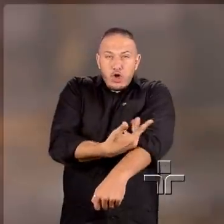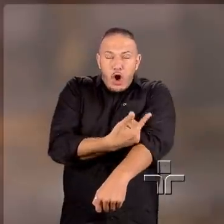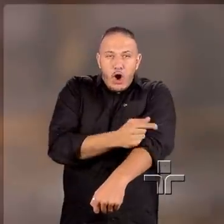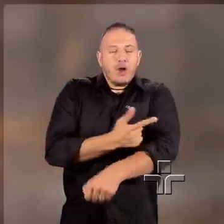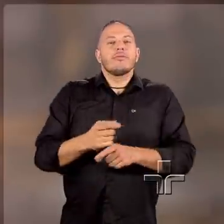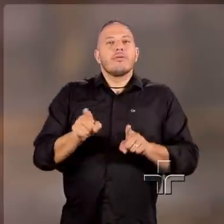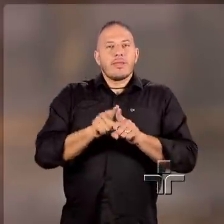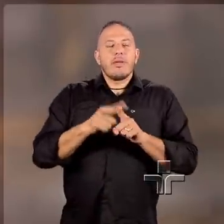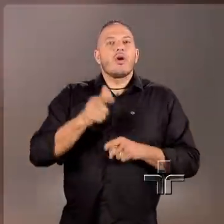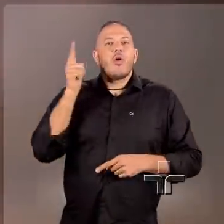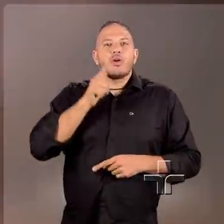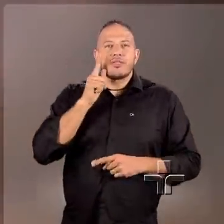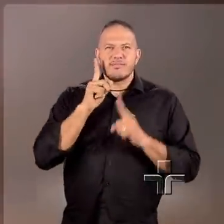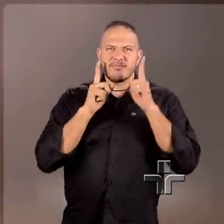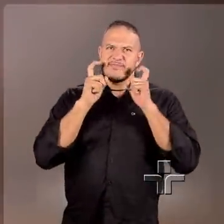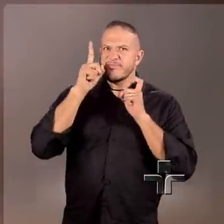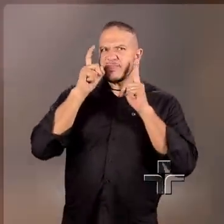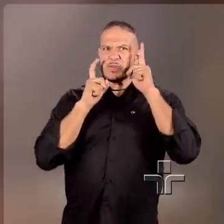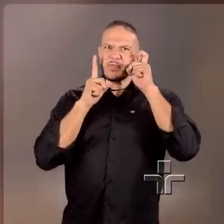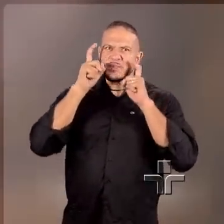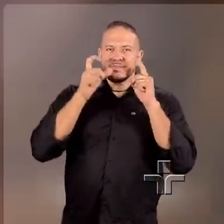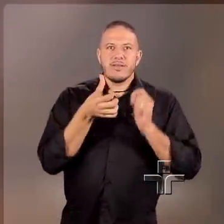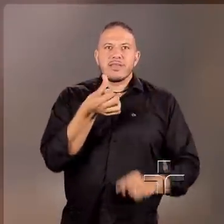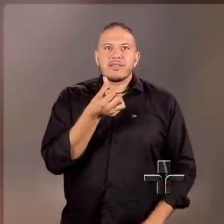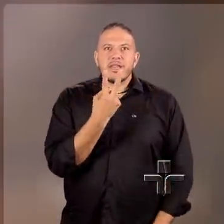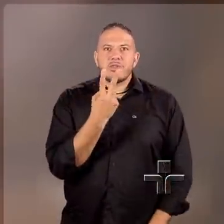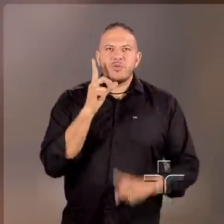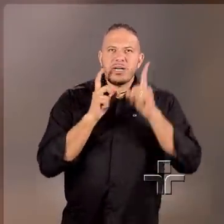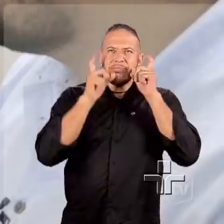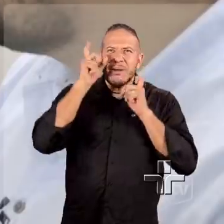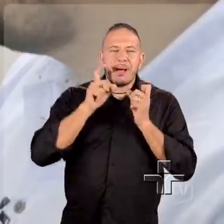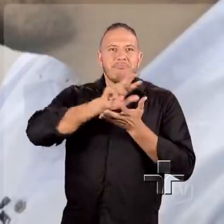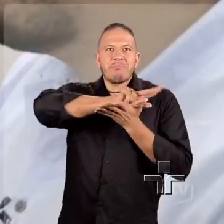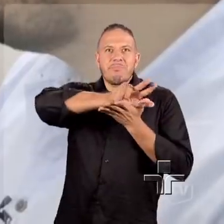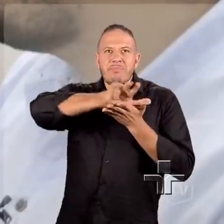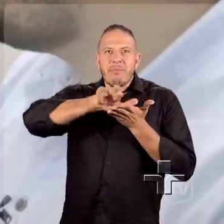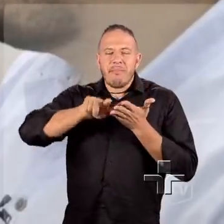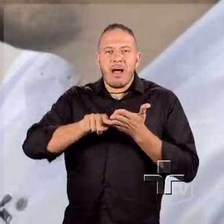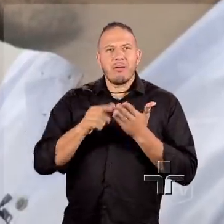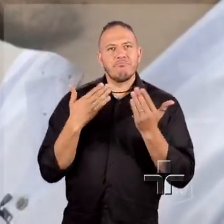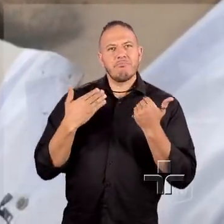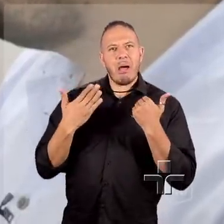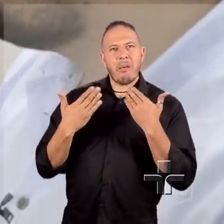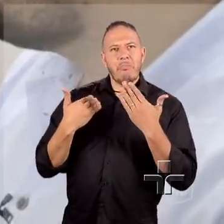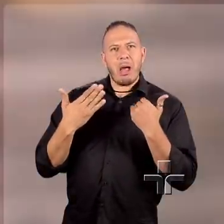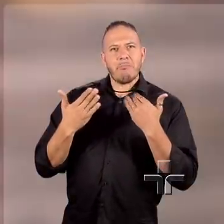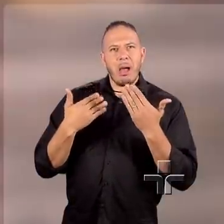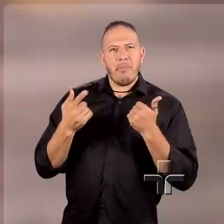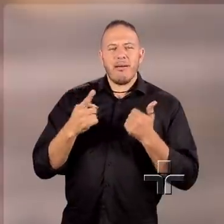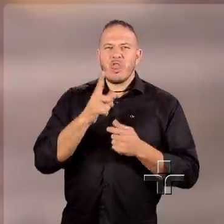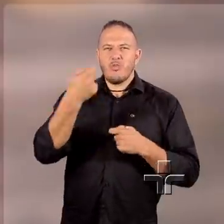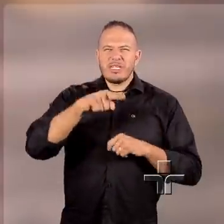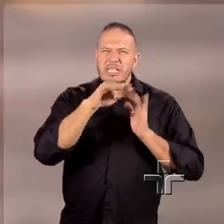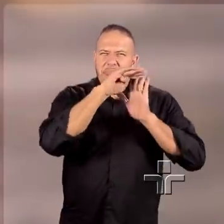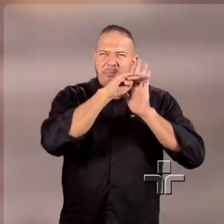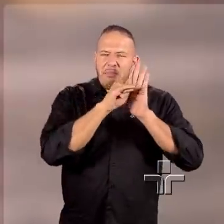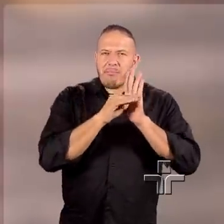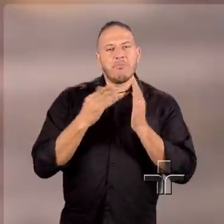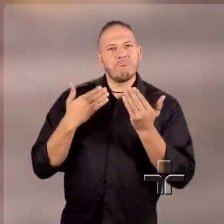humanoide consegue reproduzir 62 expressões faciais e manter conversas sem um roteiro.